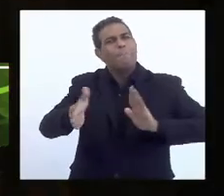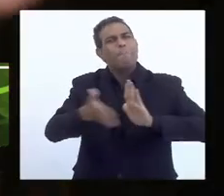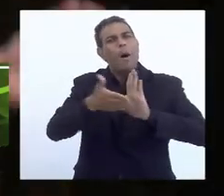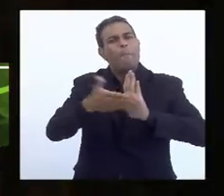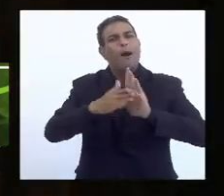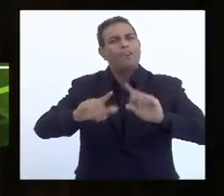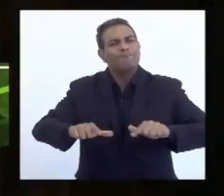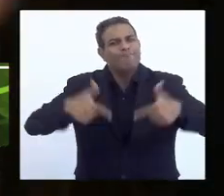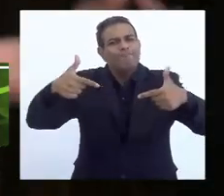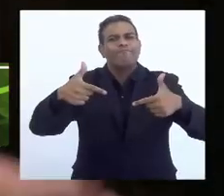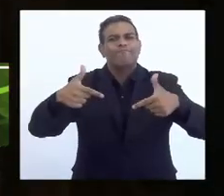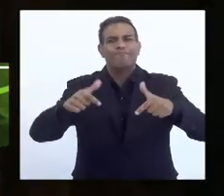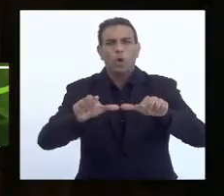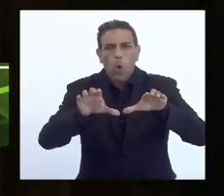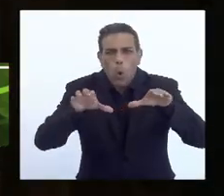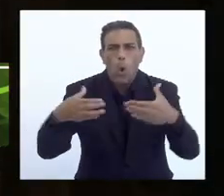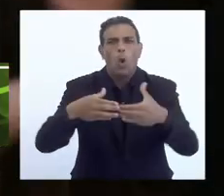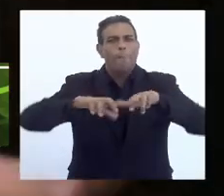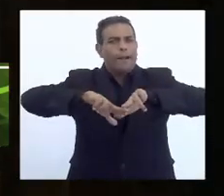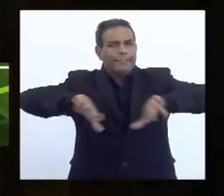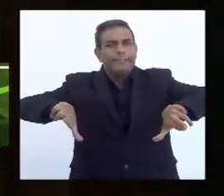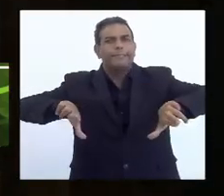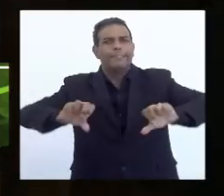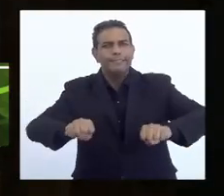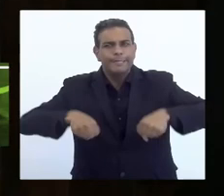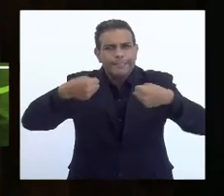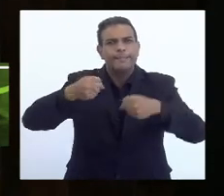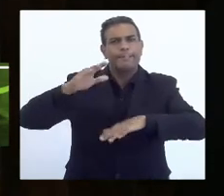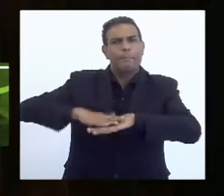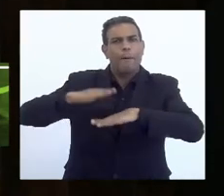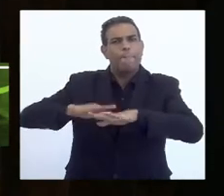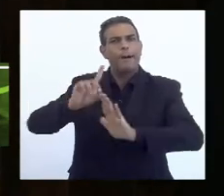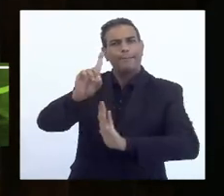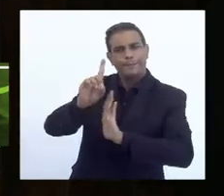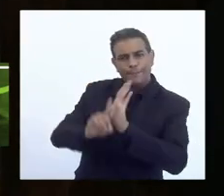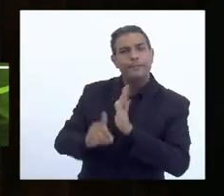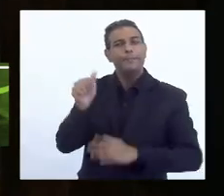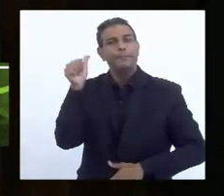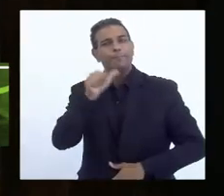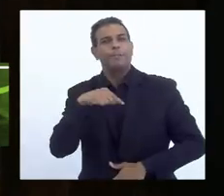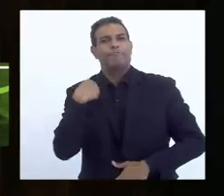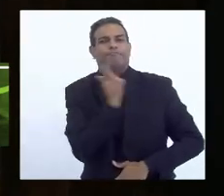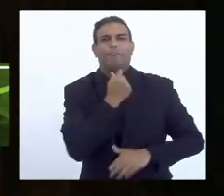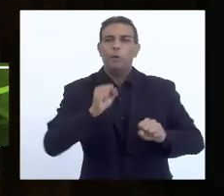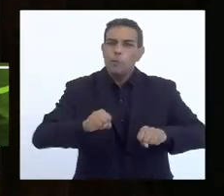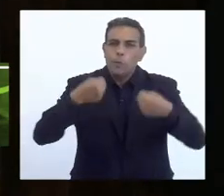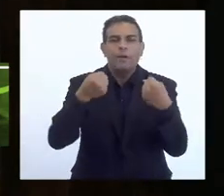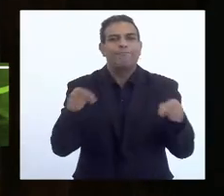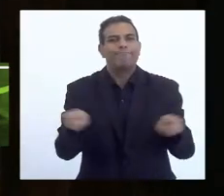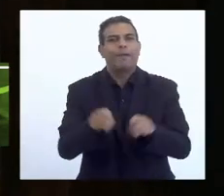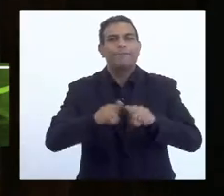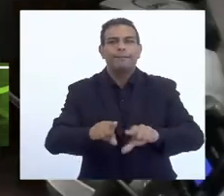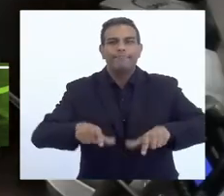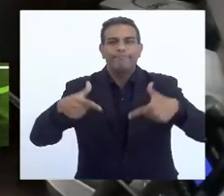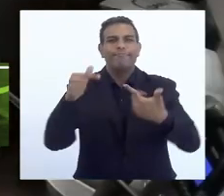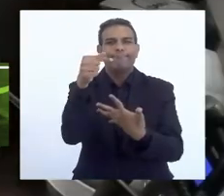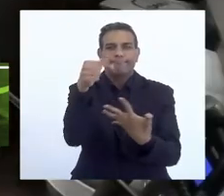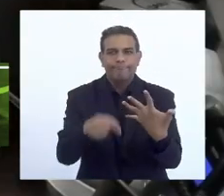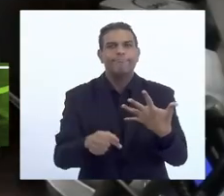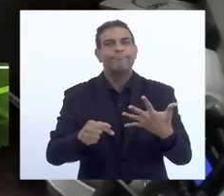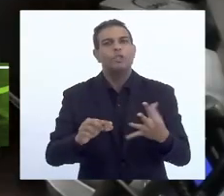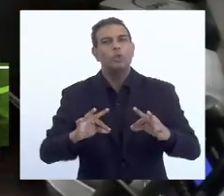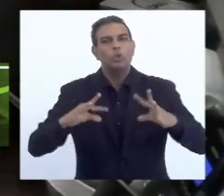dessa frente parlamentar em defesa, né, dos direitos das mulheres, que a gente consiga estender essa frente para além